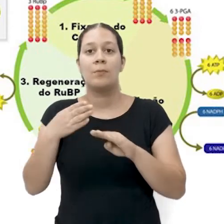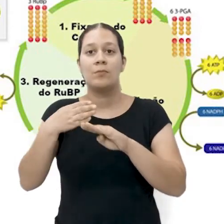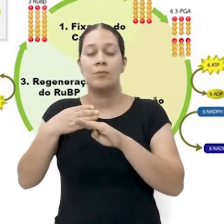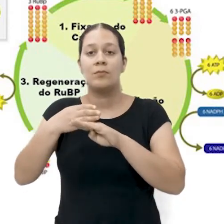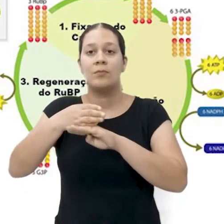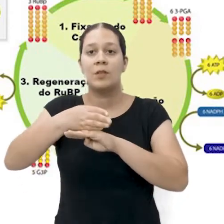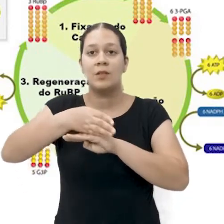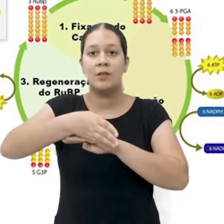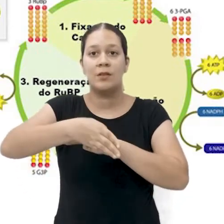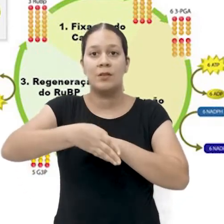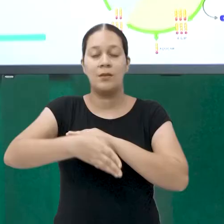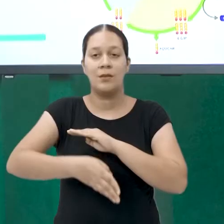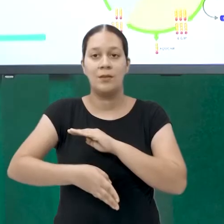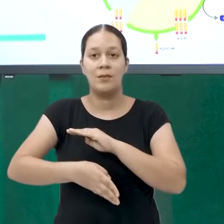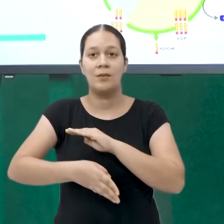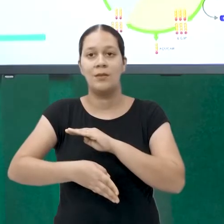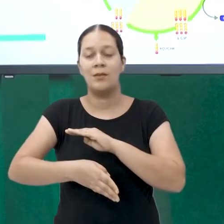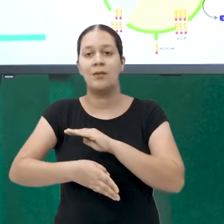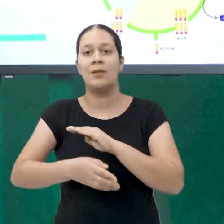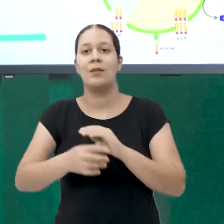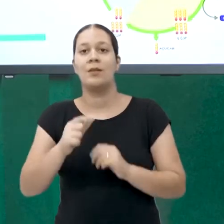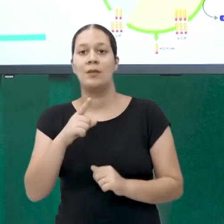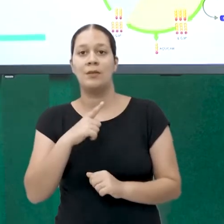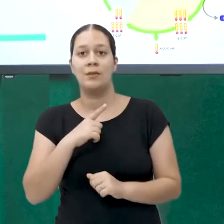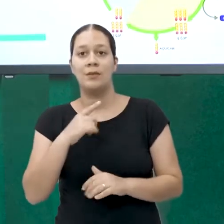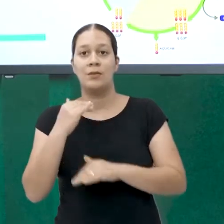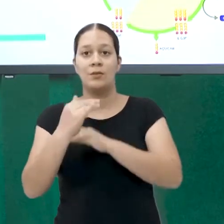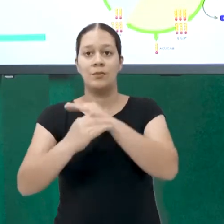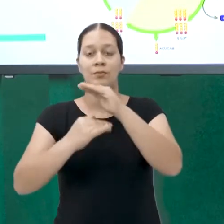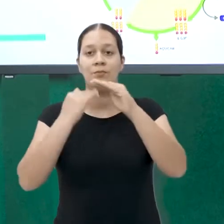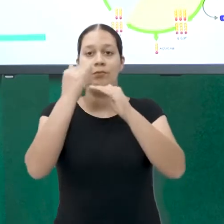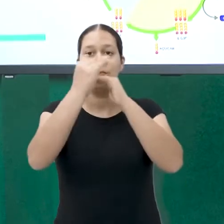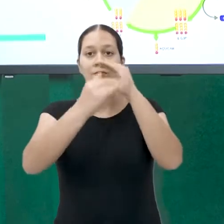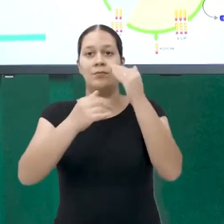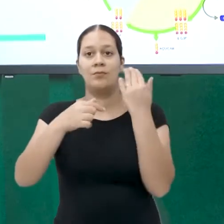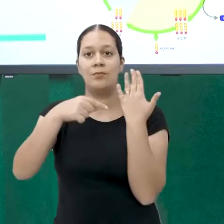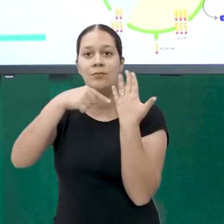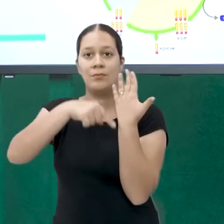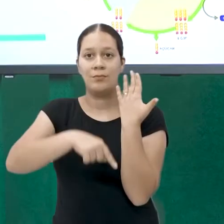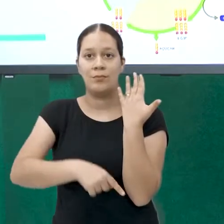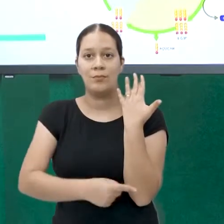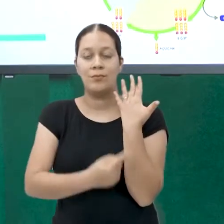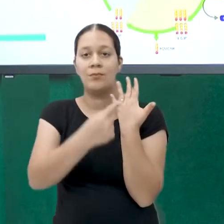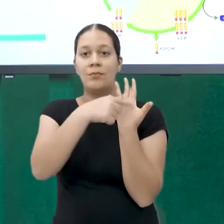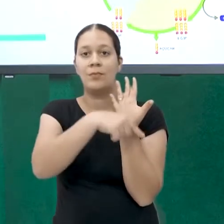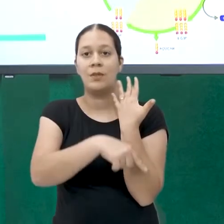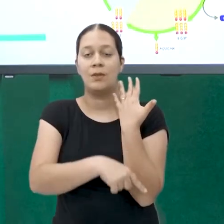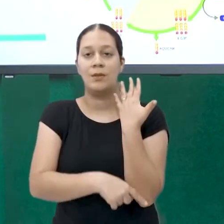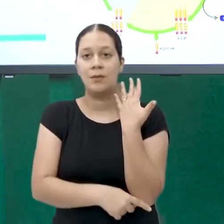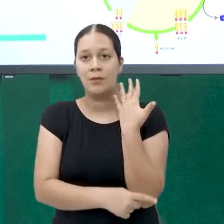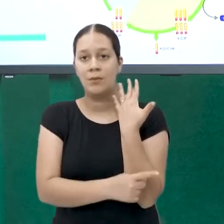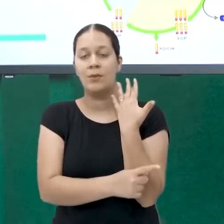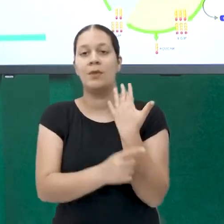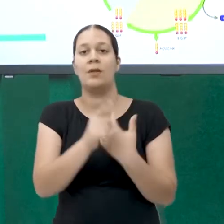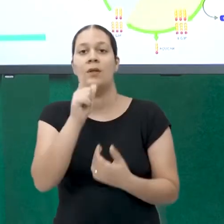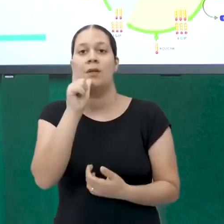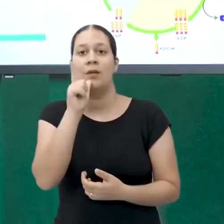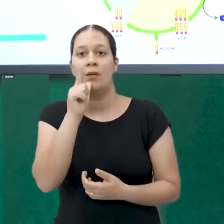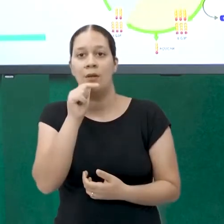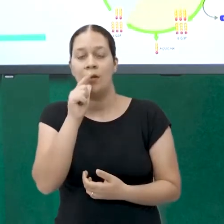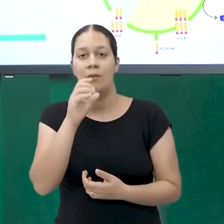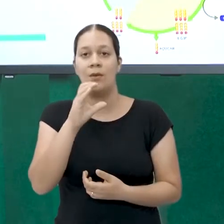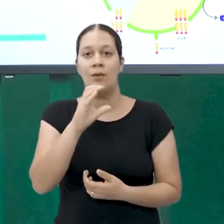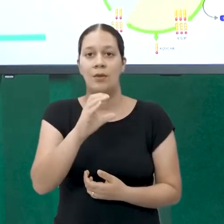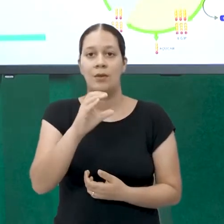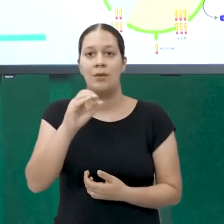ela vai entrar justamente, lembra que eu falei que para ter o processo de fotossíntese, independente de fase clara ou escura, tem que